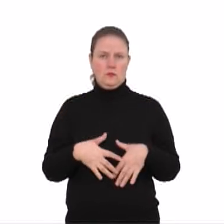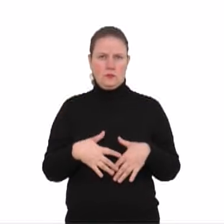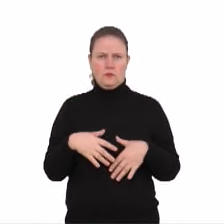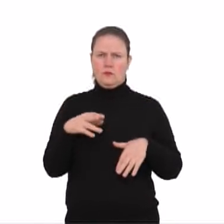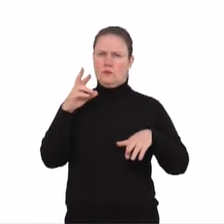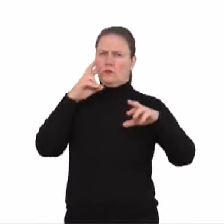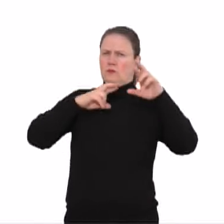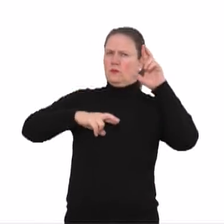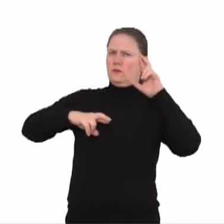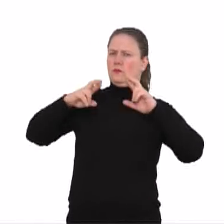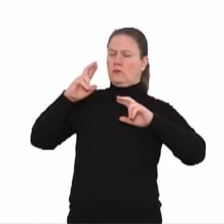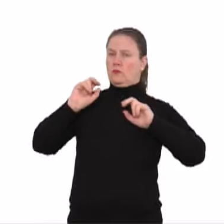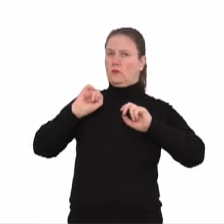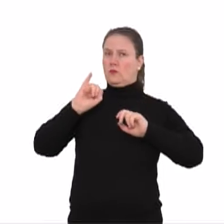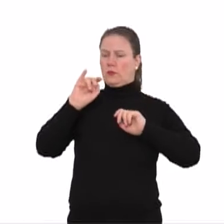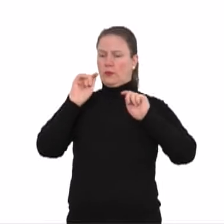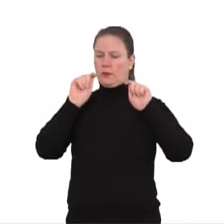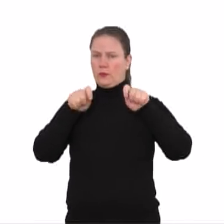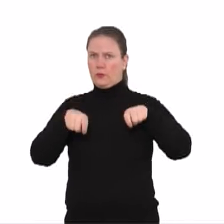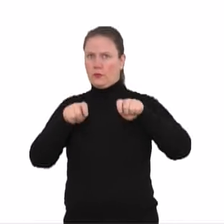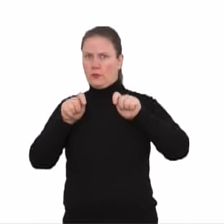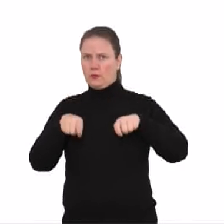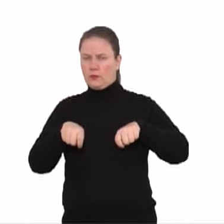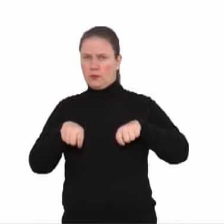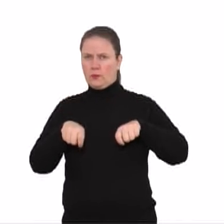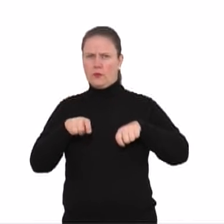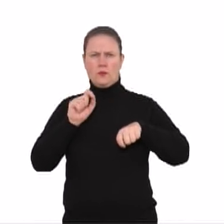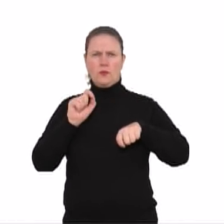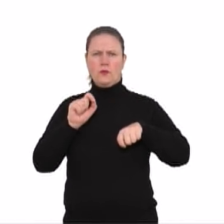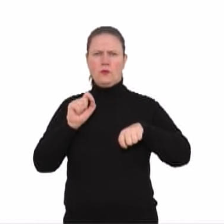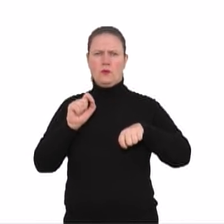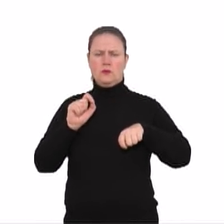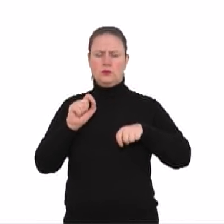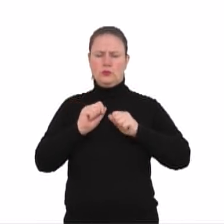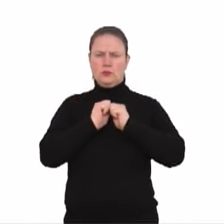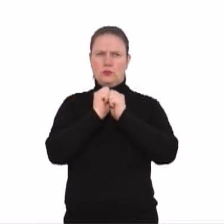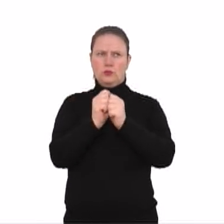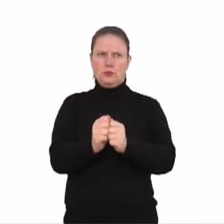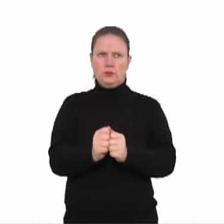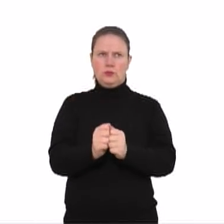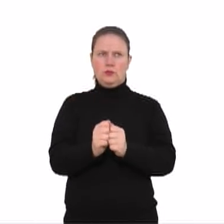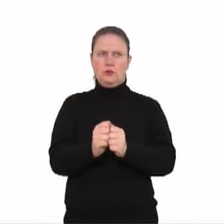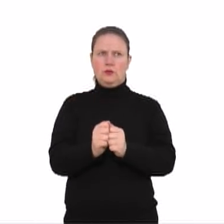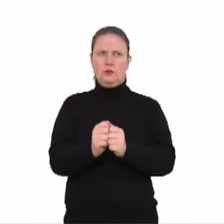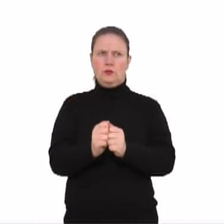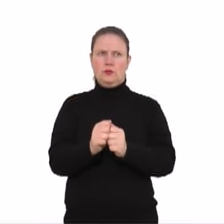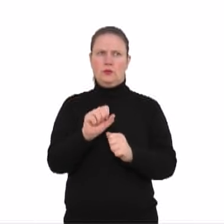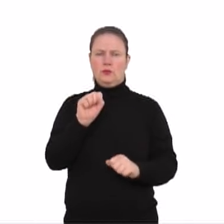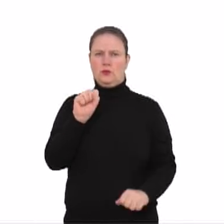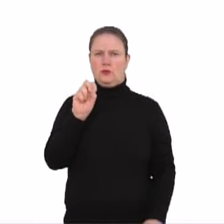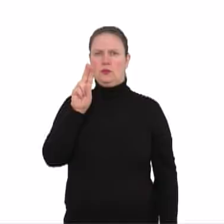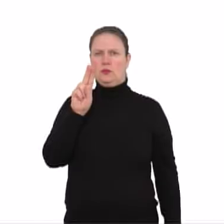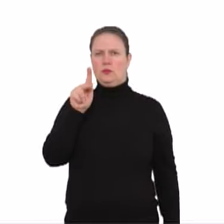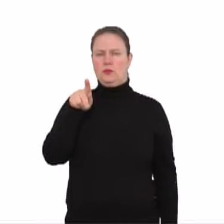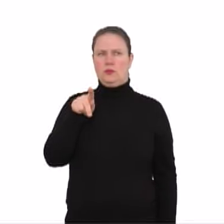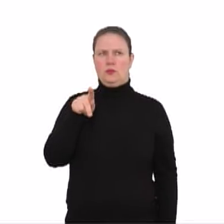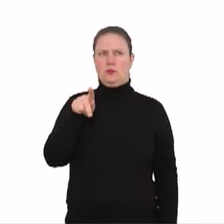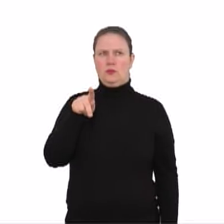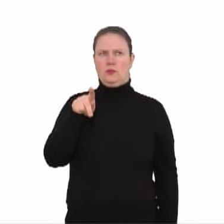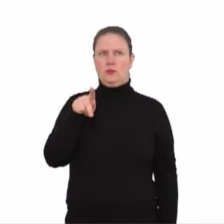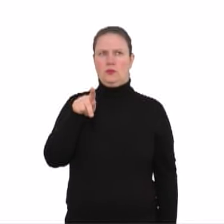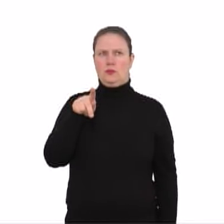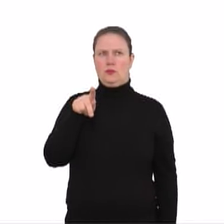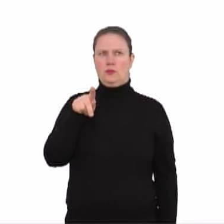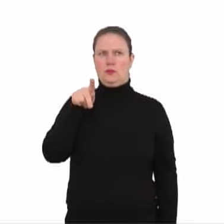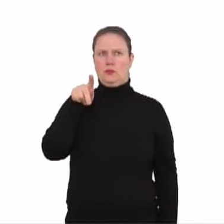conferida se eu posso ou não trazer supplies. Que será que é isso? Que palavra é essa? 5, meeting